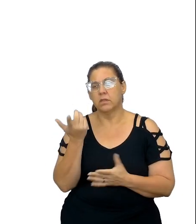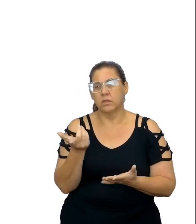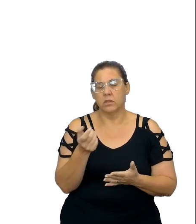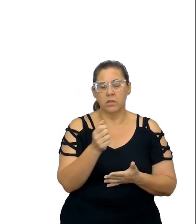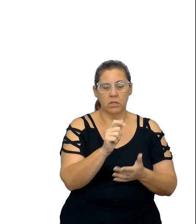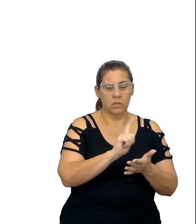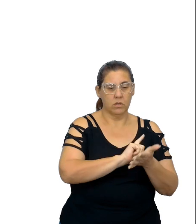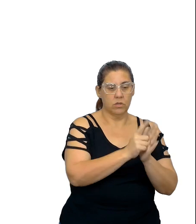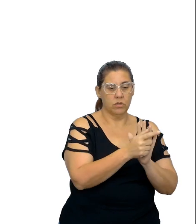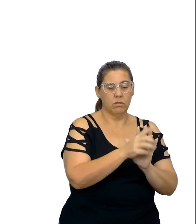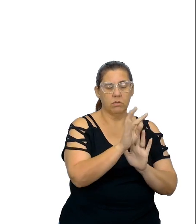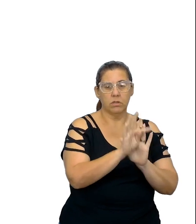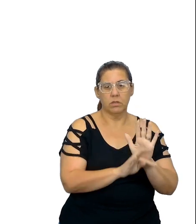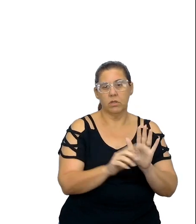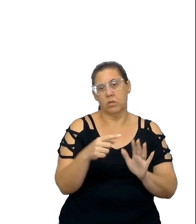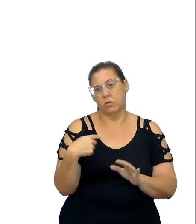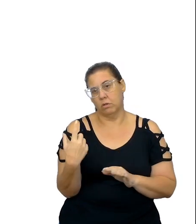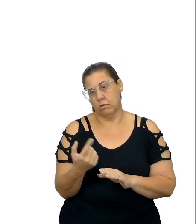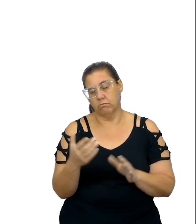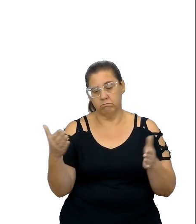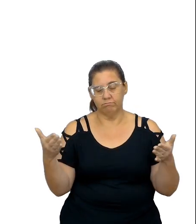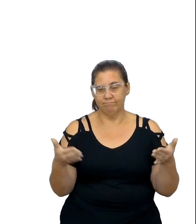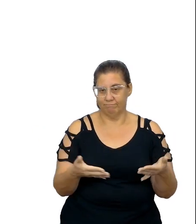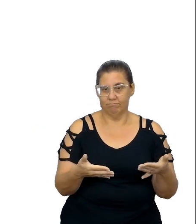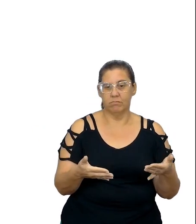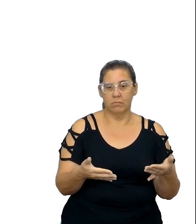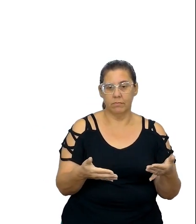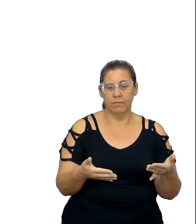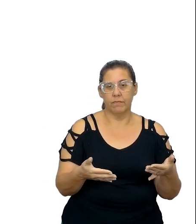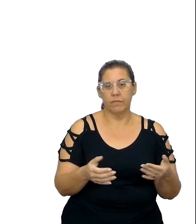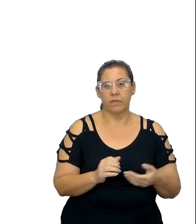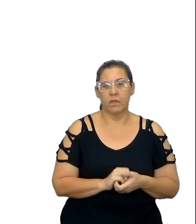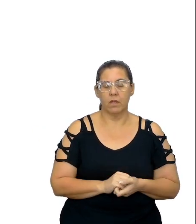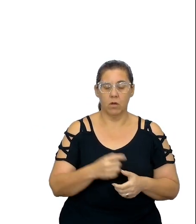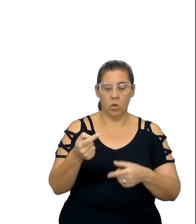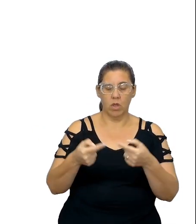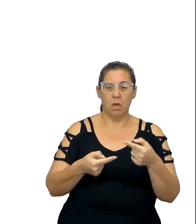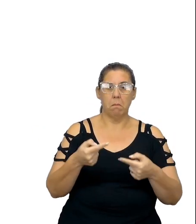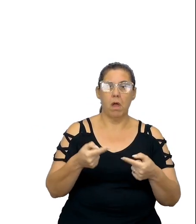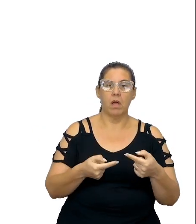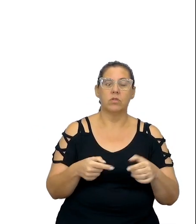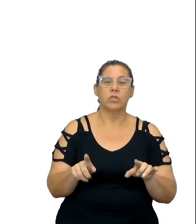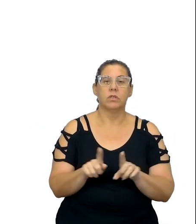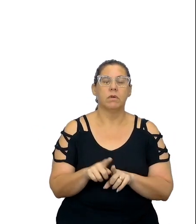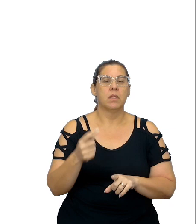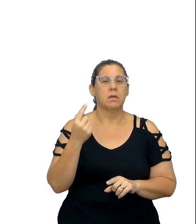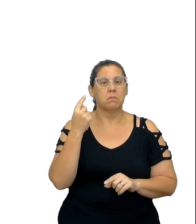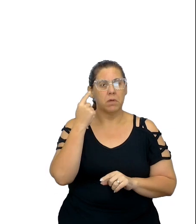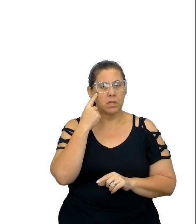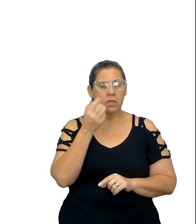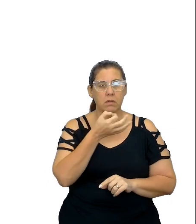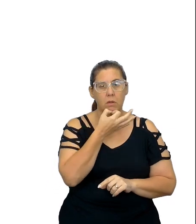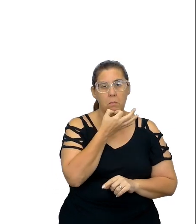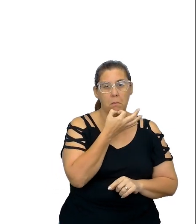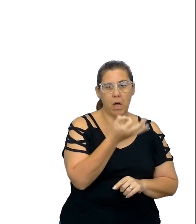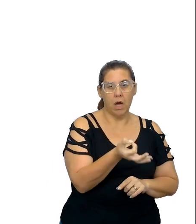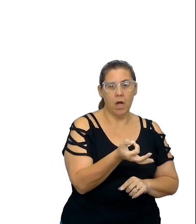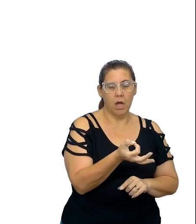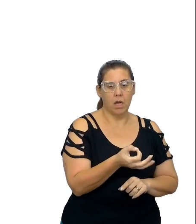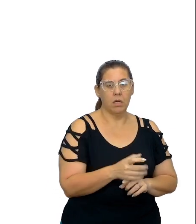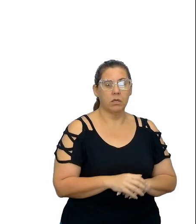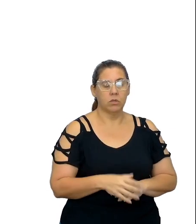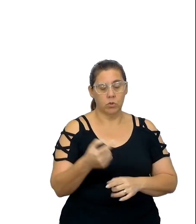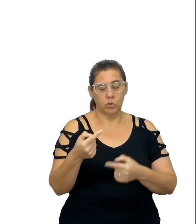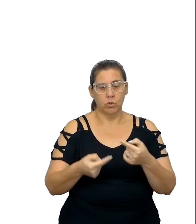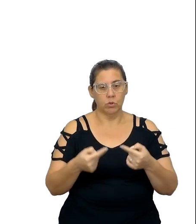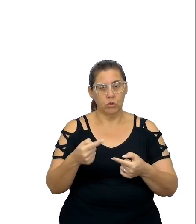dos gêneros textuais, no nosso caso específico aqui, com enfoque no debate, também pensando em artigos de opinião, discutir